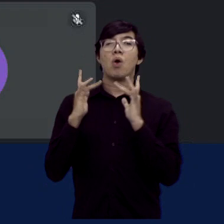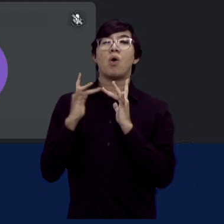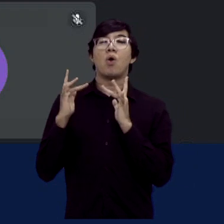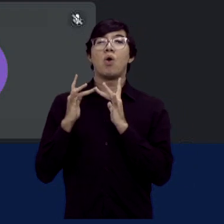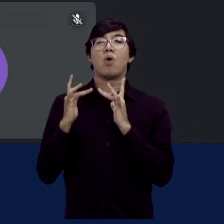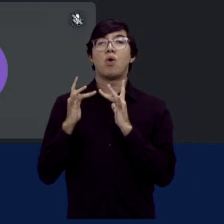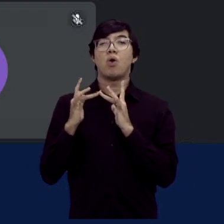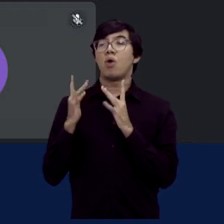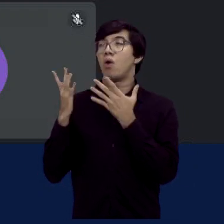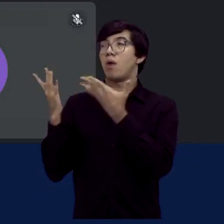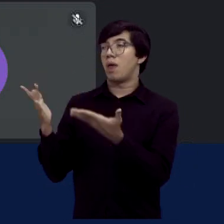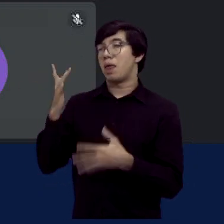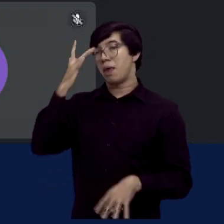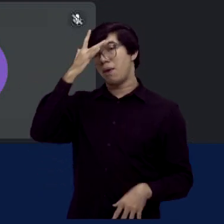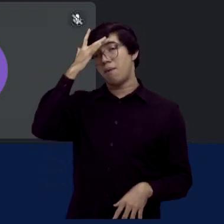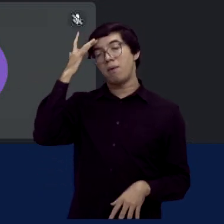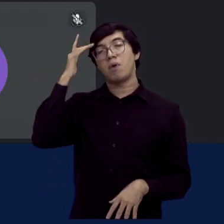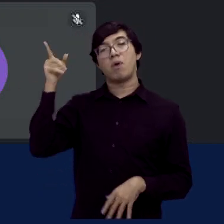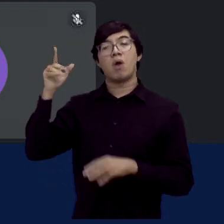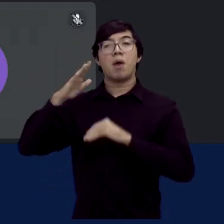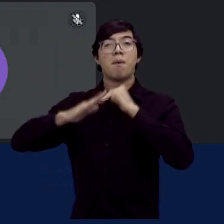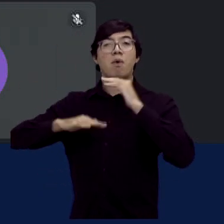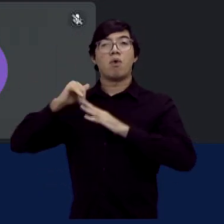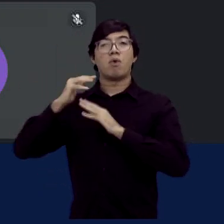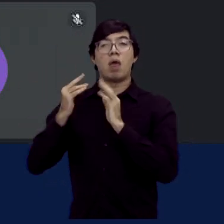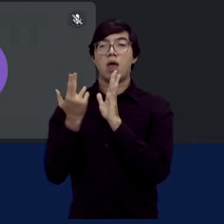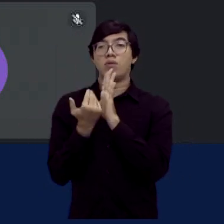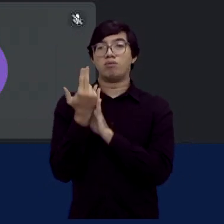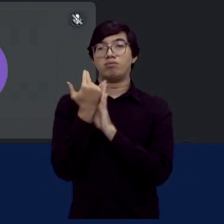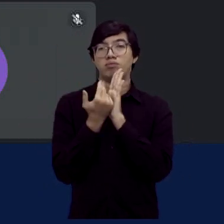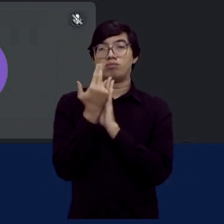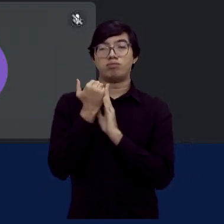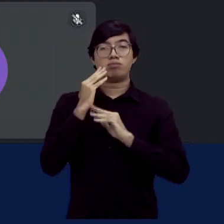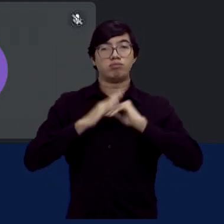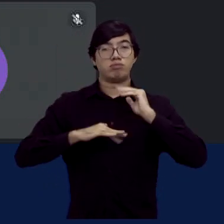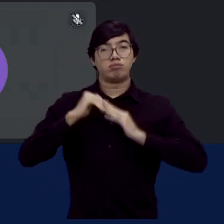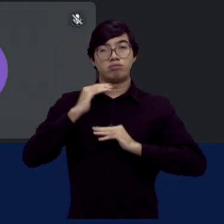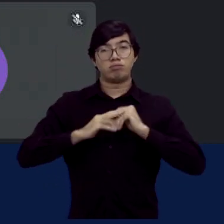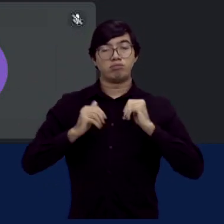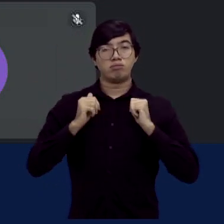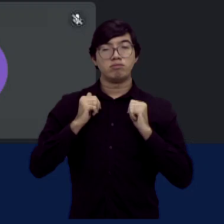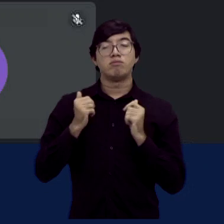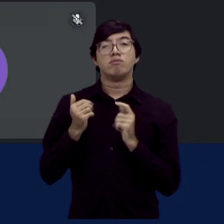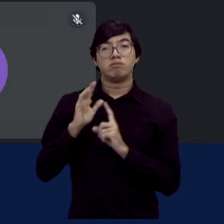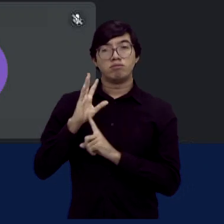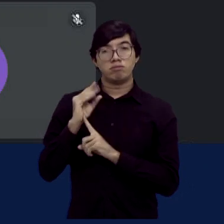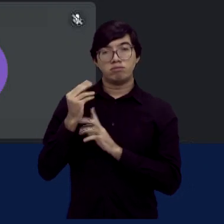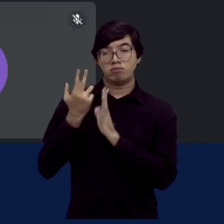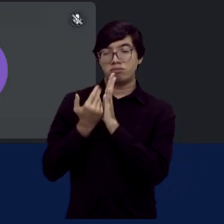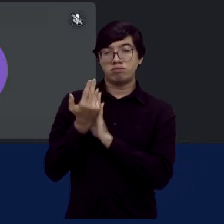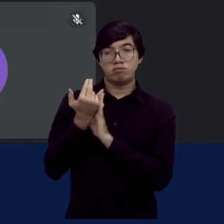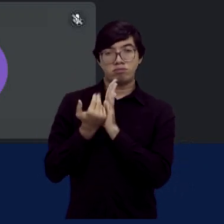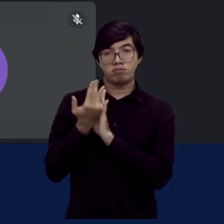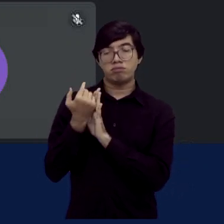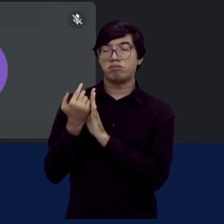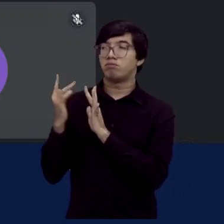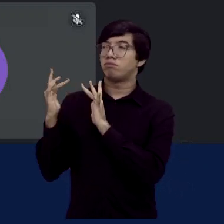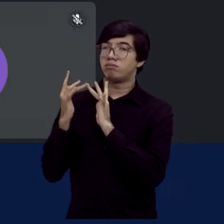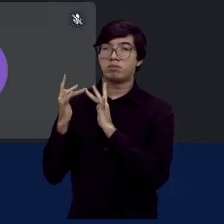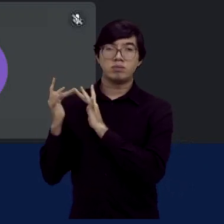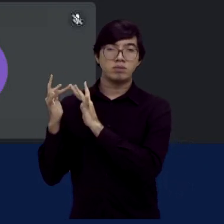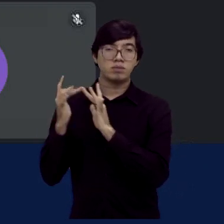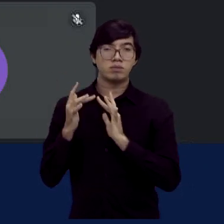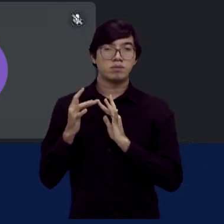os meus quadrinhos. Então, já sei mais ou menos como seguir ao trabalhar com essas pessoas. Uma vez eu, de mão de todas